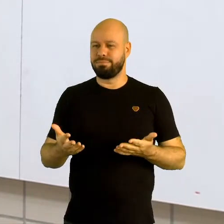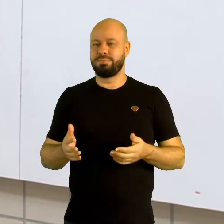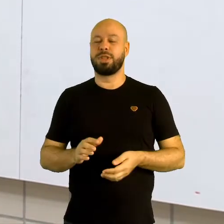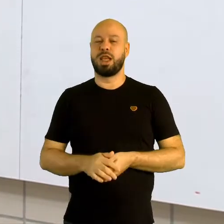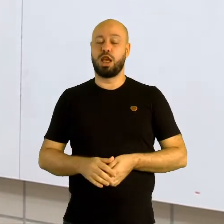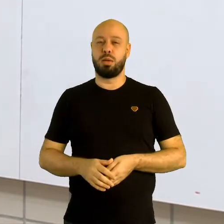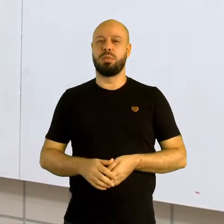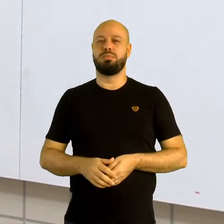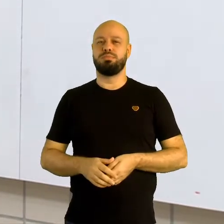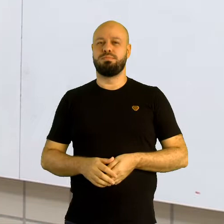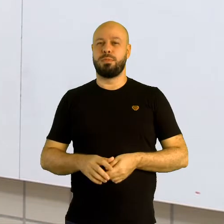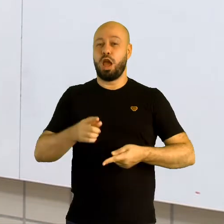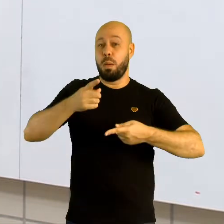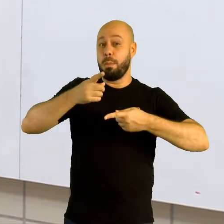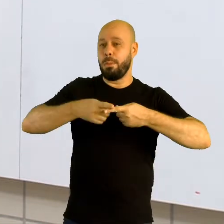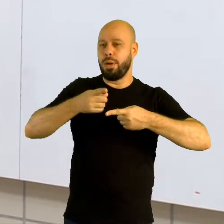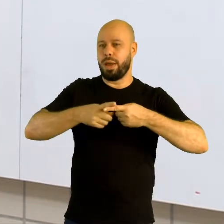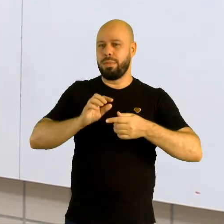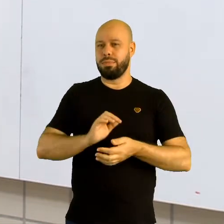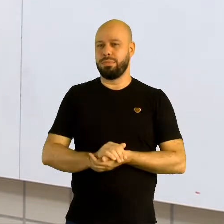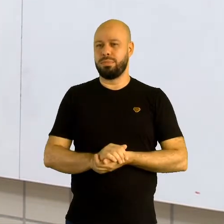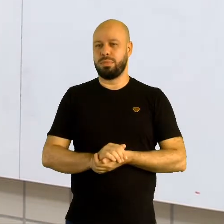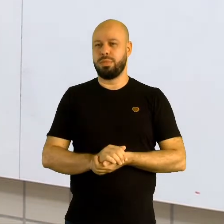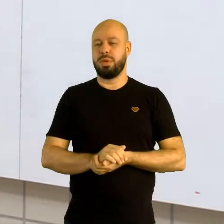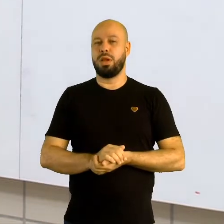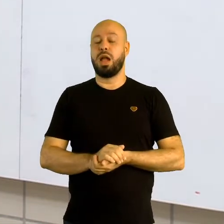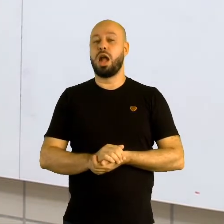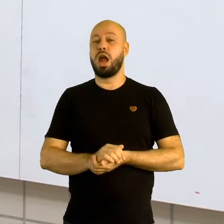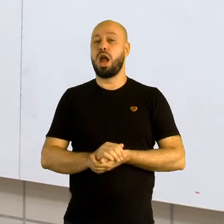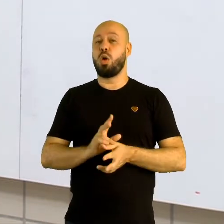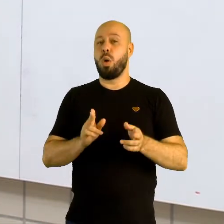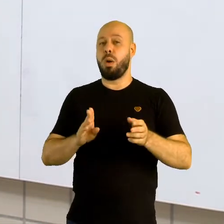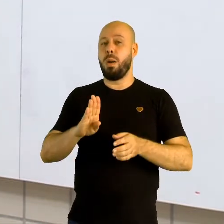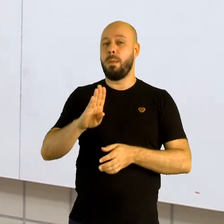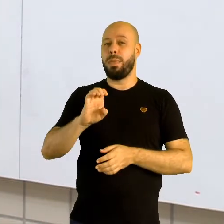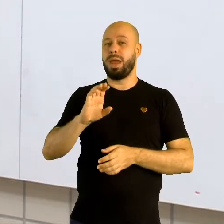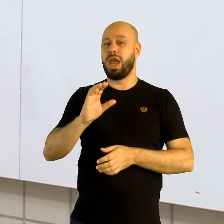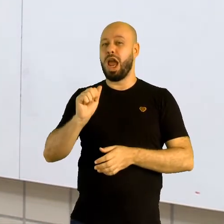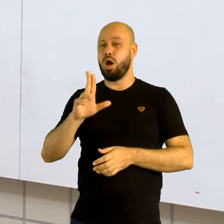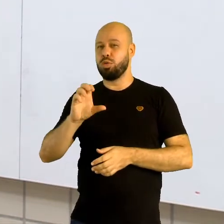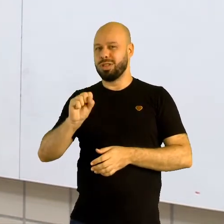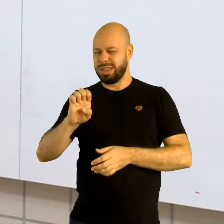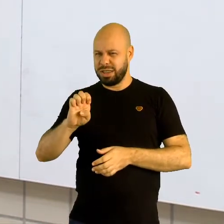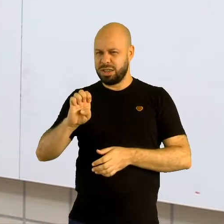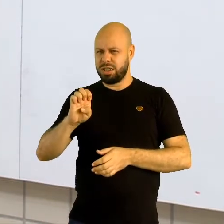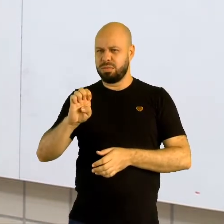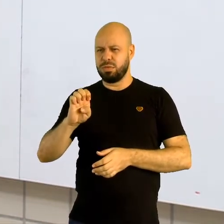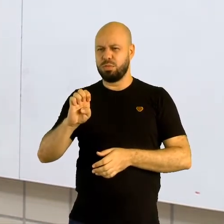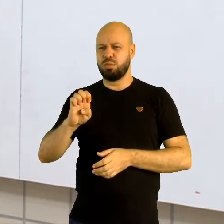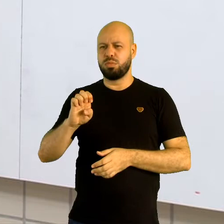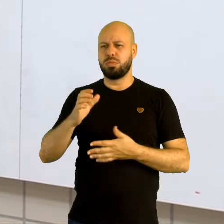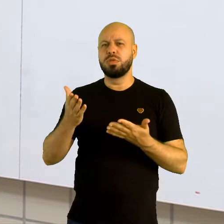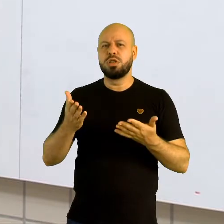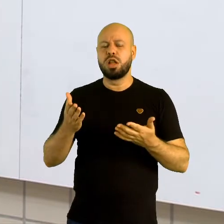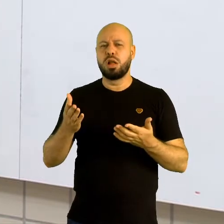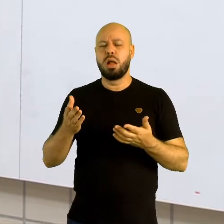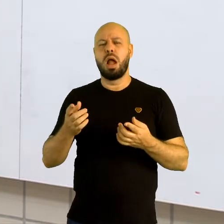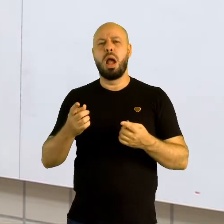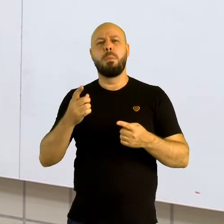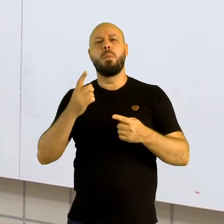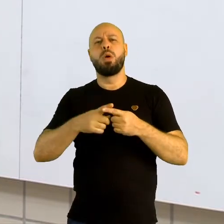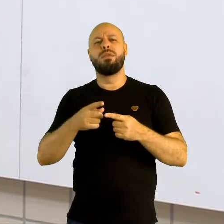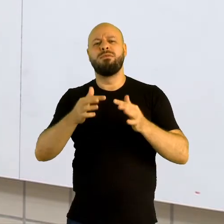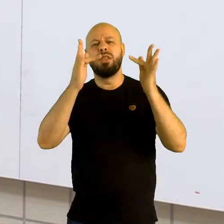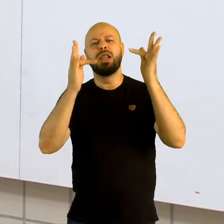porquê, mas aquele porquê, because. Por exemplo, why are you happy today? Por que você está